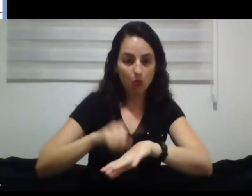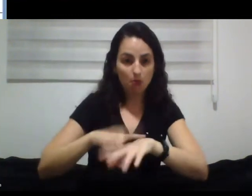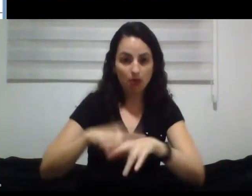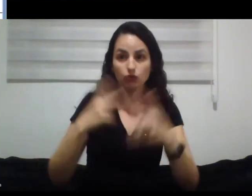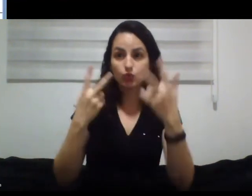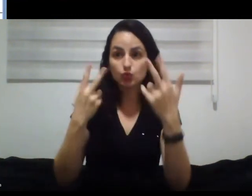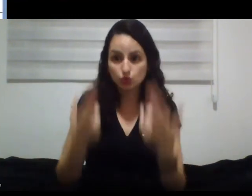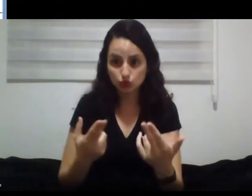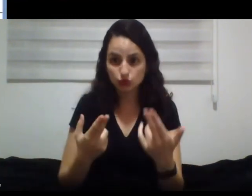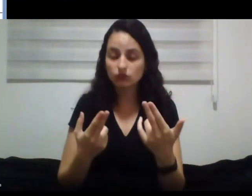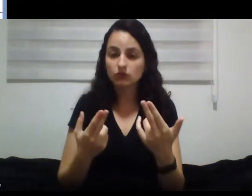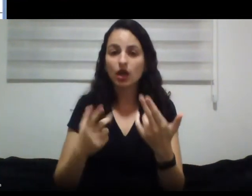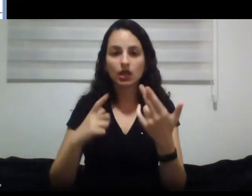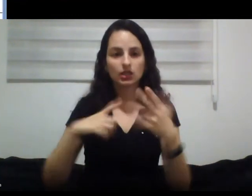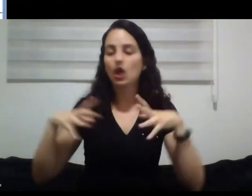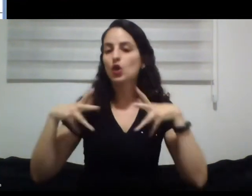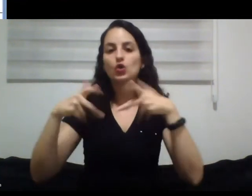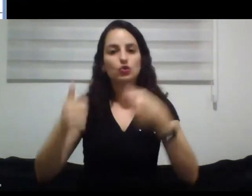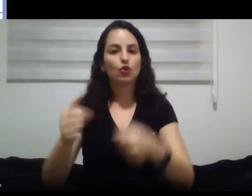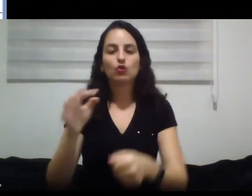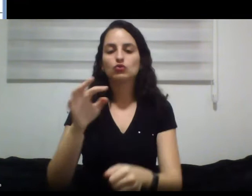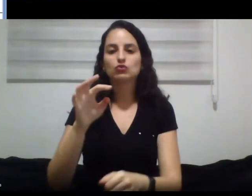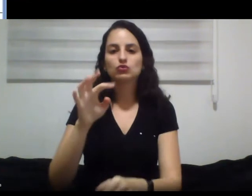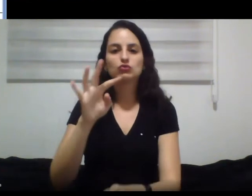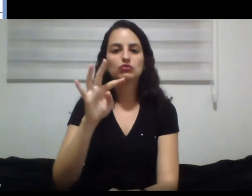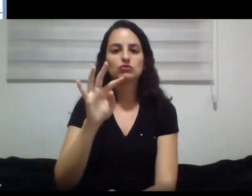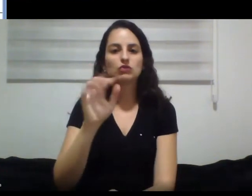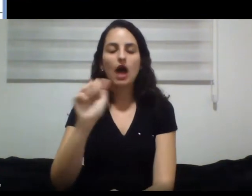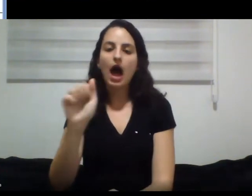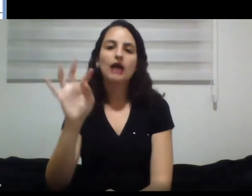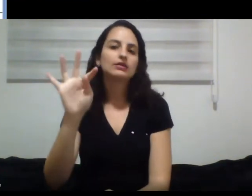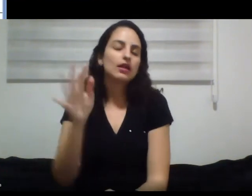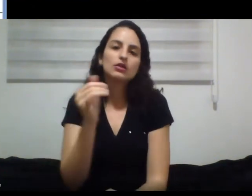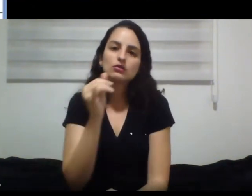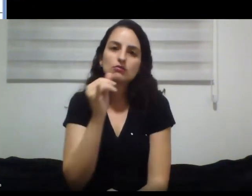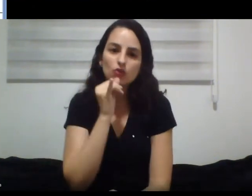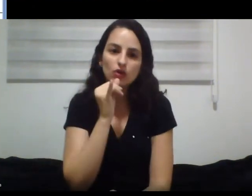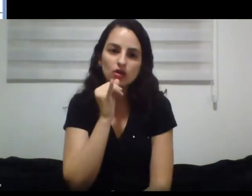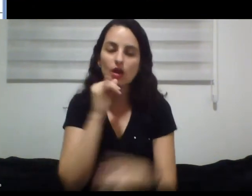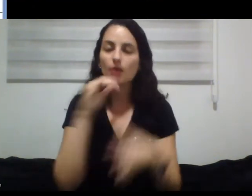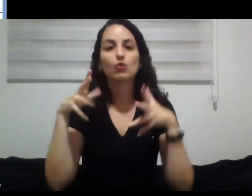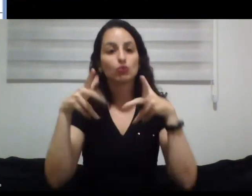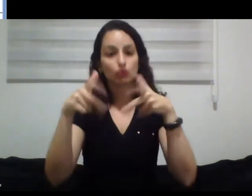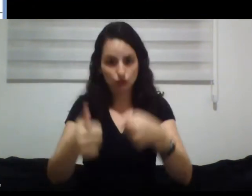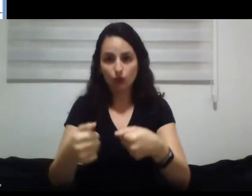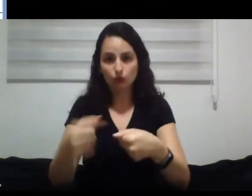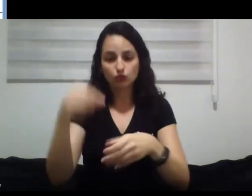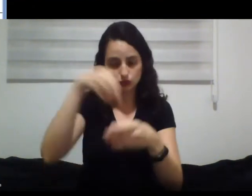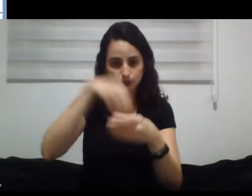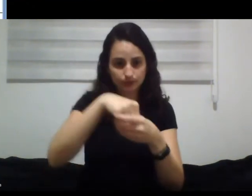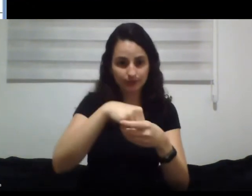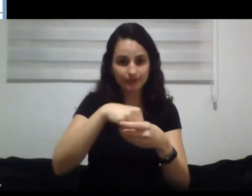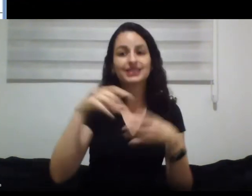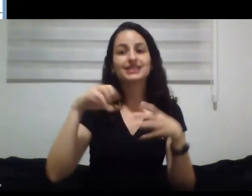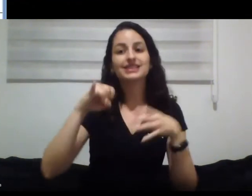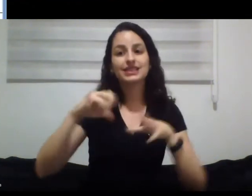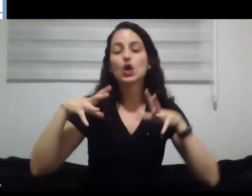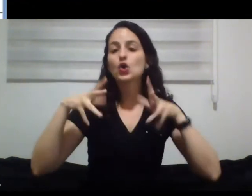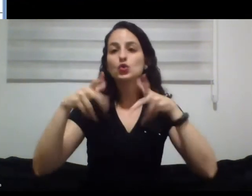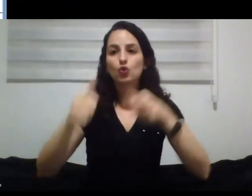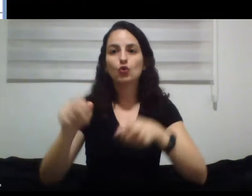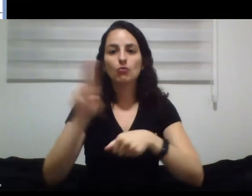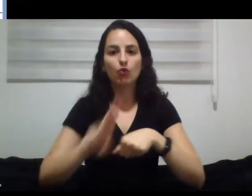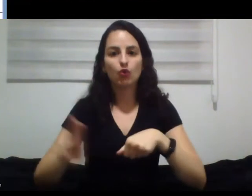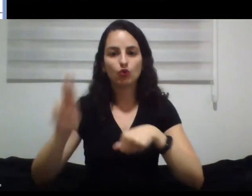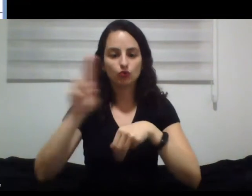temos 1.400 alunos em nenhuma das turmas agora, mas a gente já tem, pelo menos até onde eu sei, Roberto, acho que